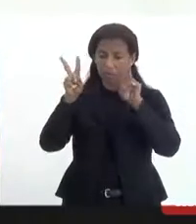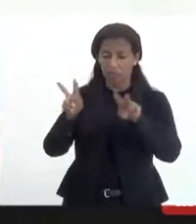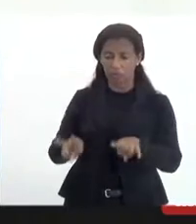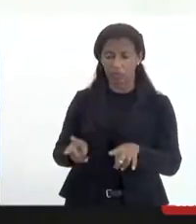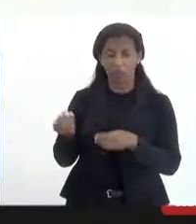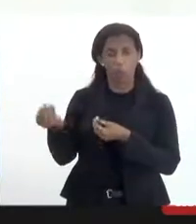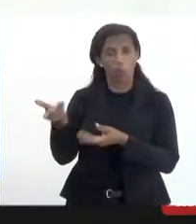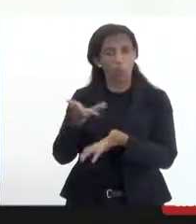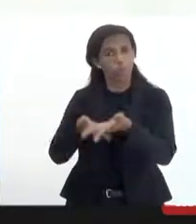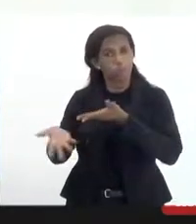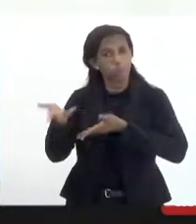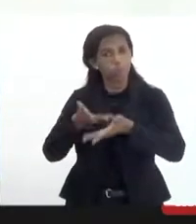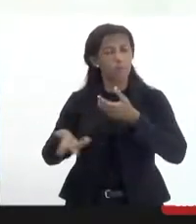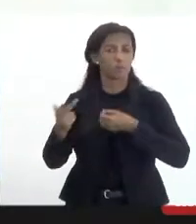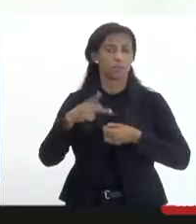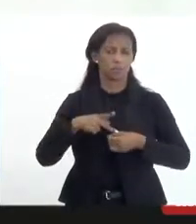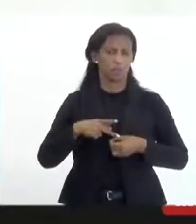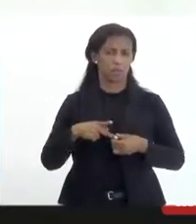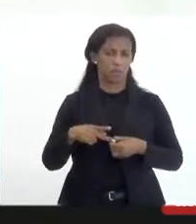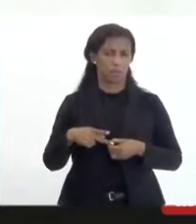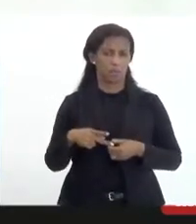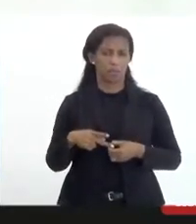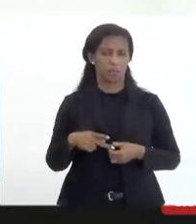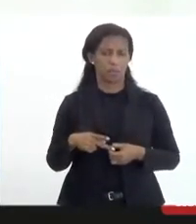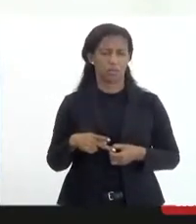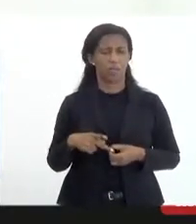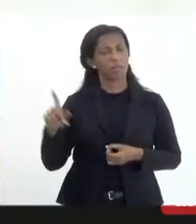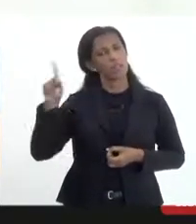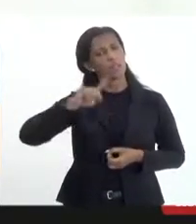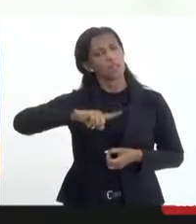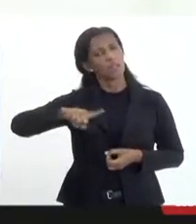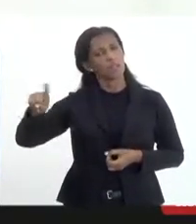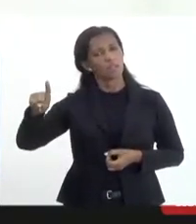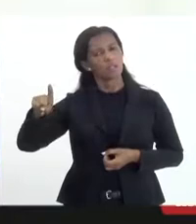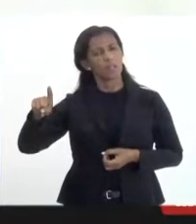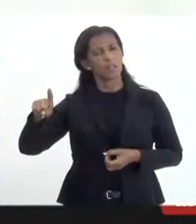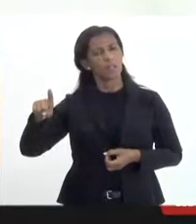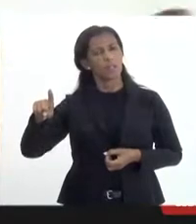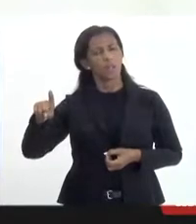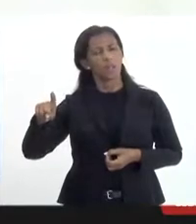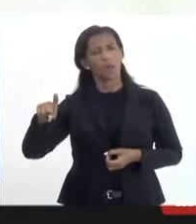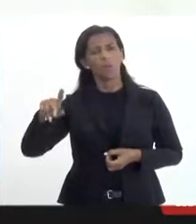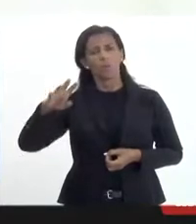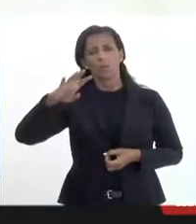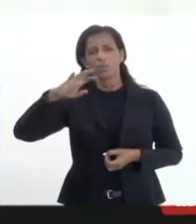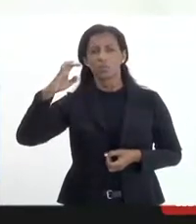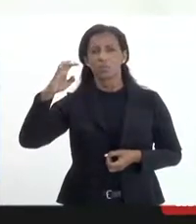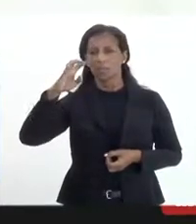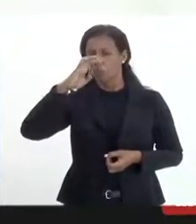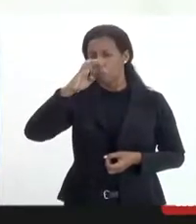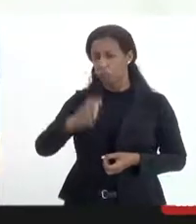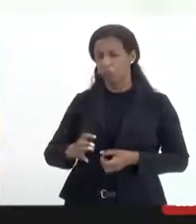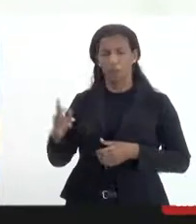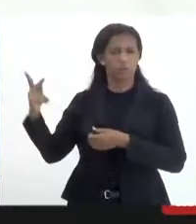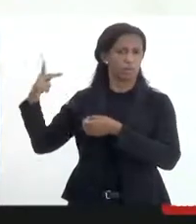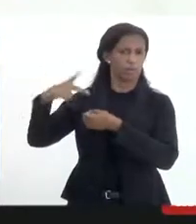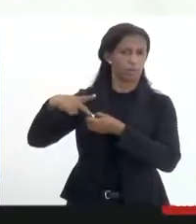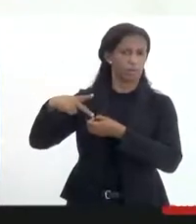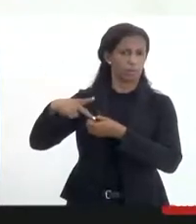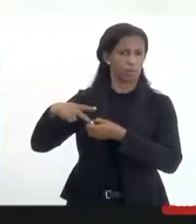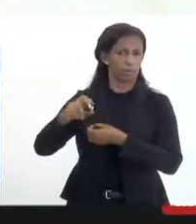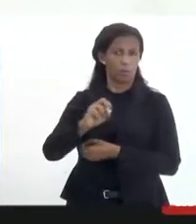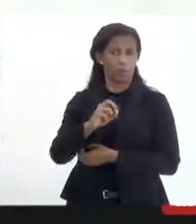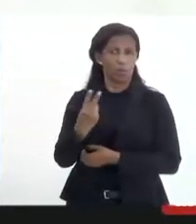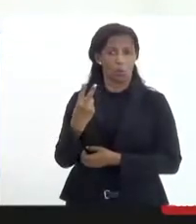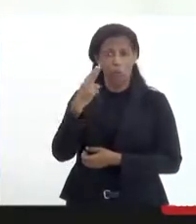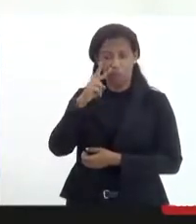como parceiro da Petrobras e não se subjugar a Petrobras ou visto